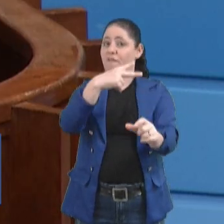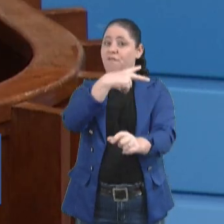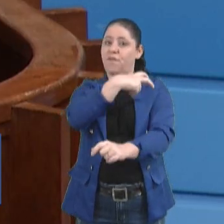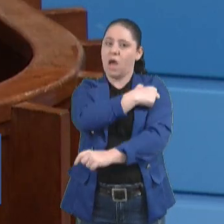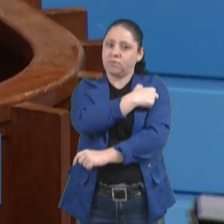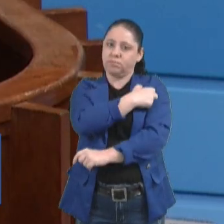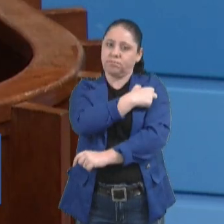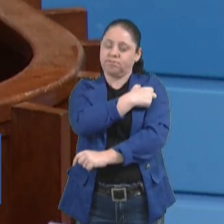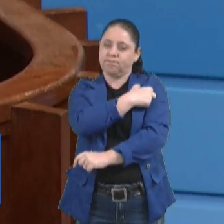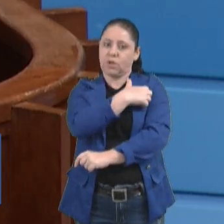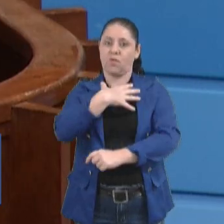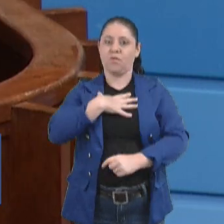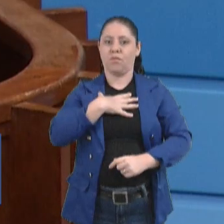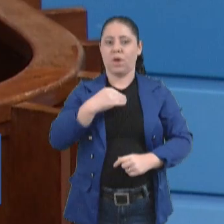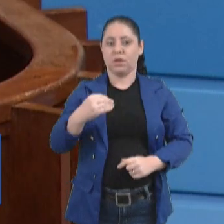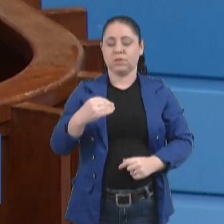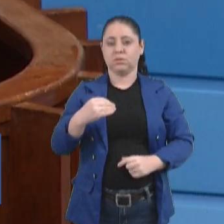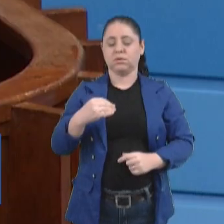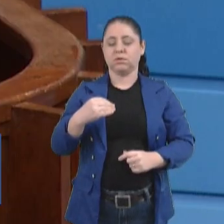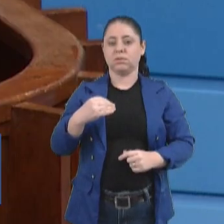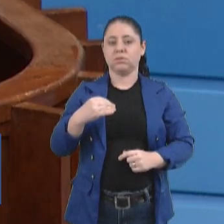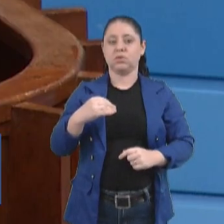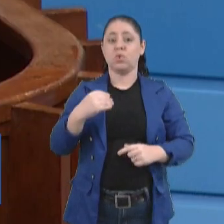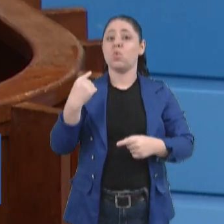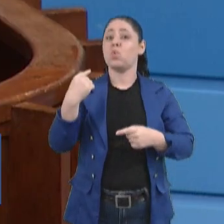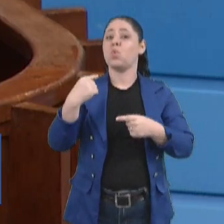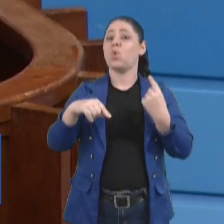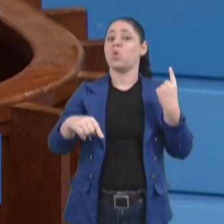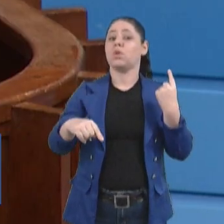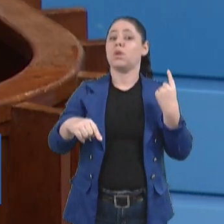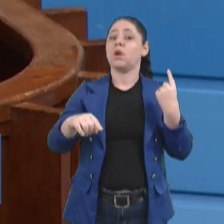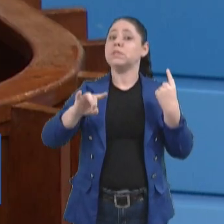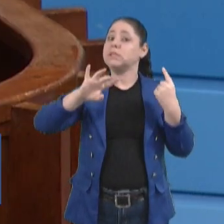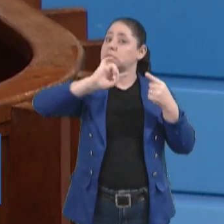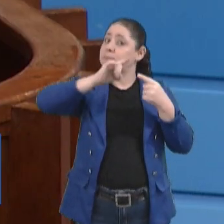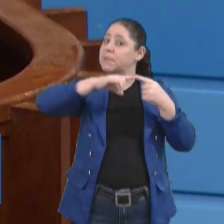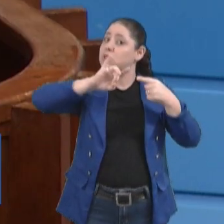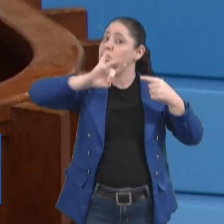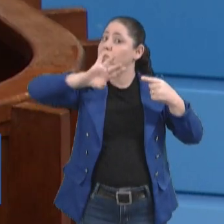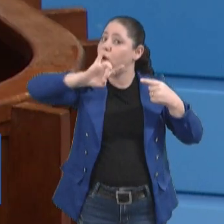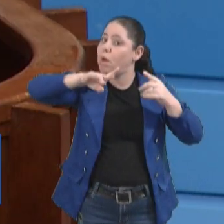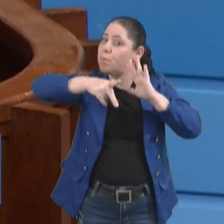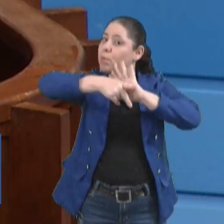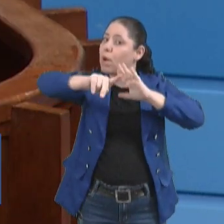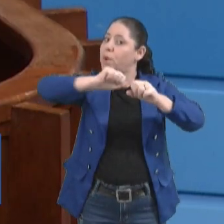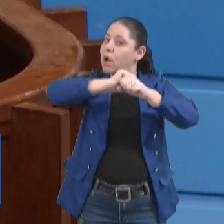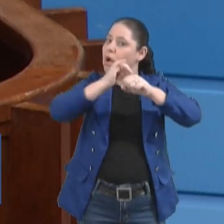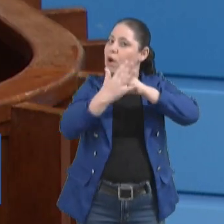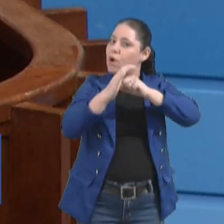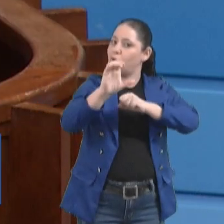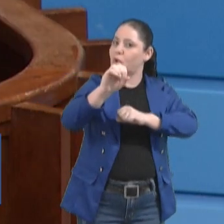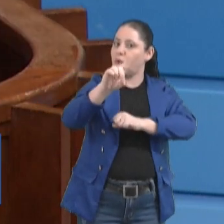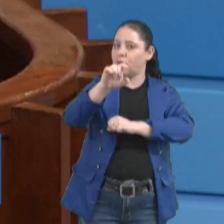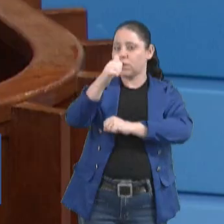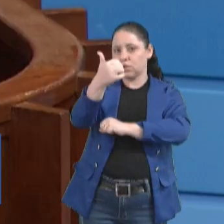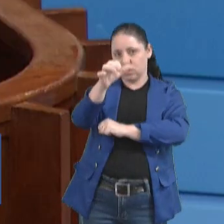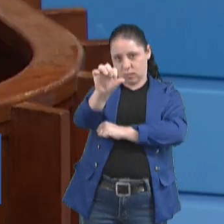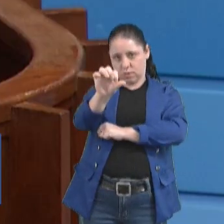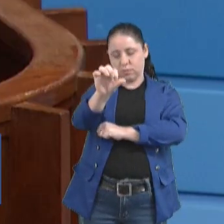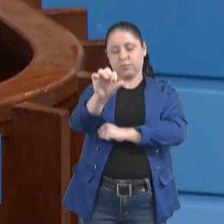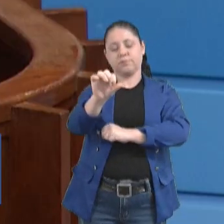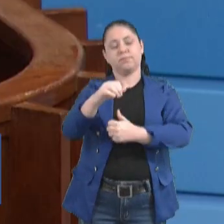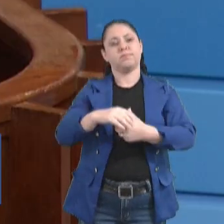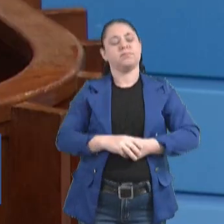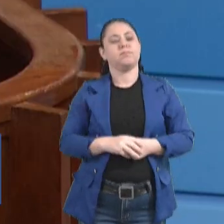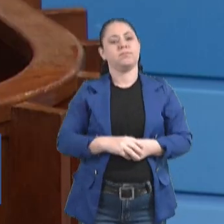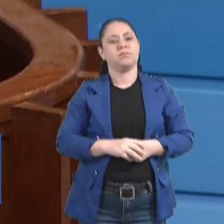vacinarem os seus filhos contra, especificamente, a Covid-19. Então, em